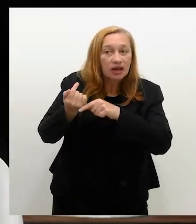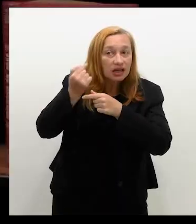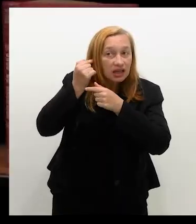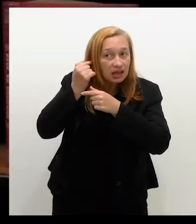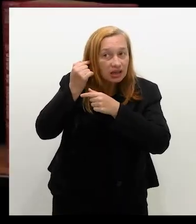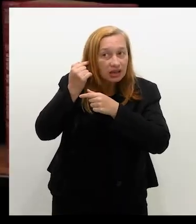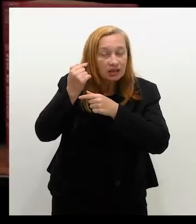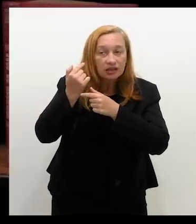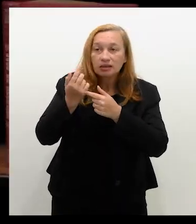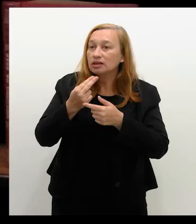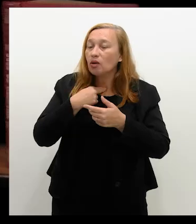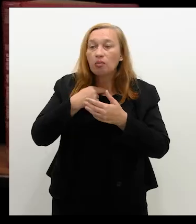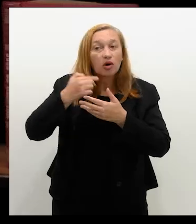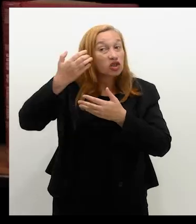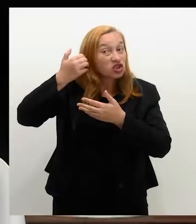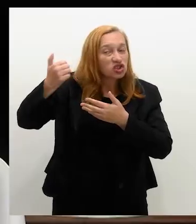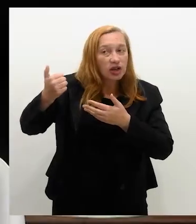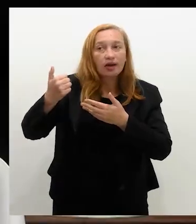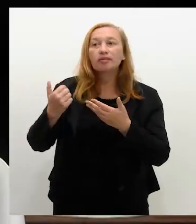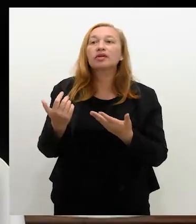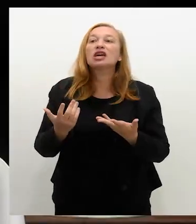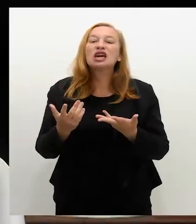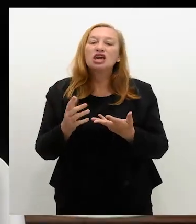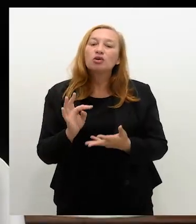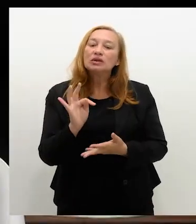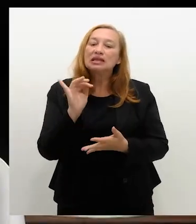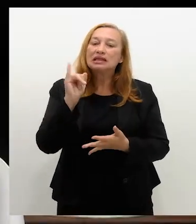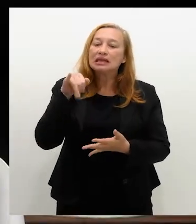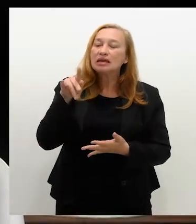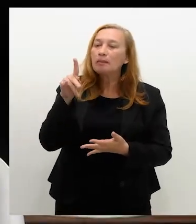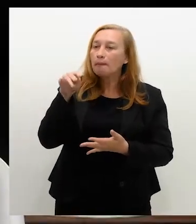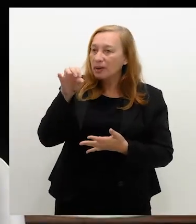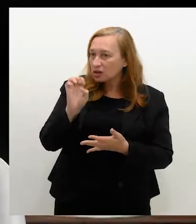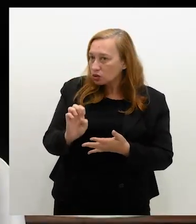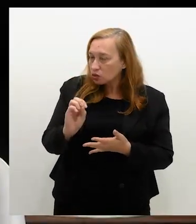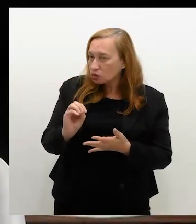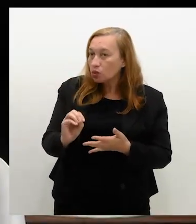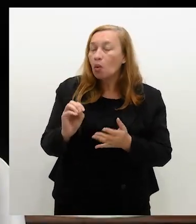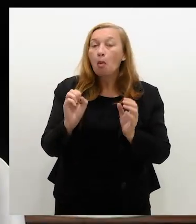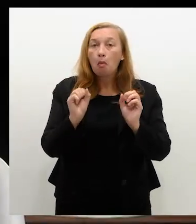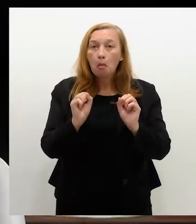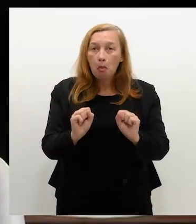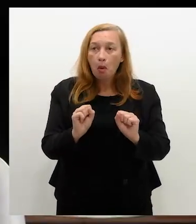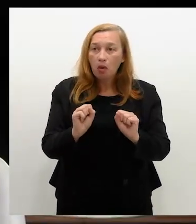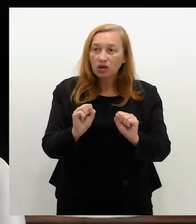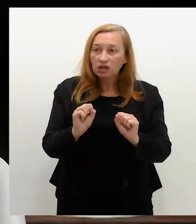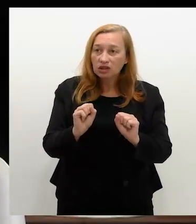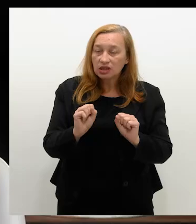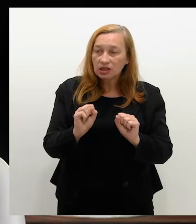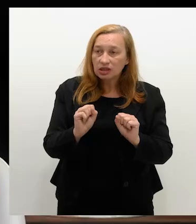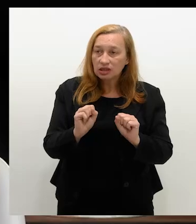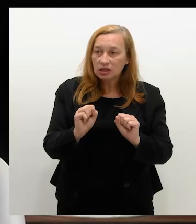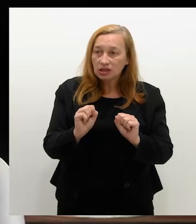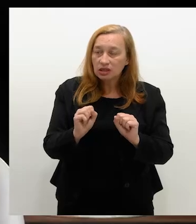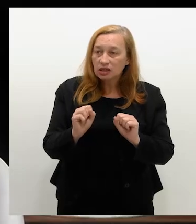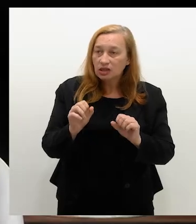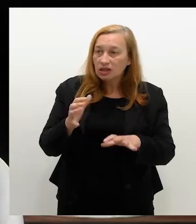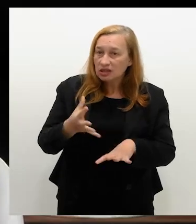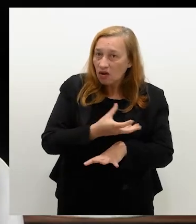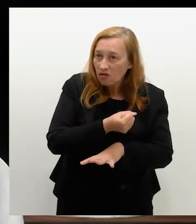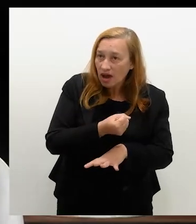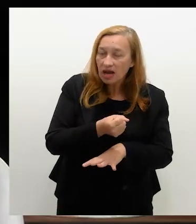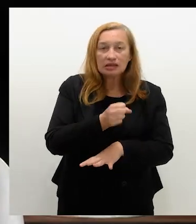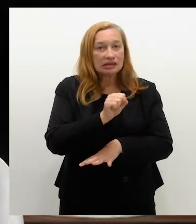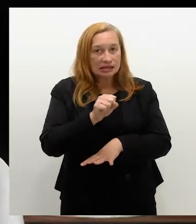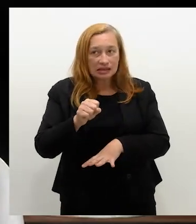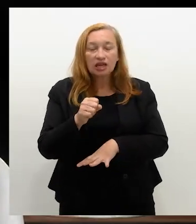remover. E o tímpano, ele se recupera? Porque eu conheço pessoas que furaram o tímpano, até saiu sangue. Sim. E depois ele voltou, a pessoa